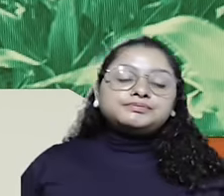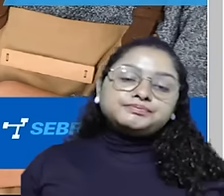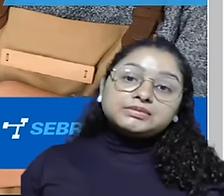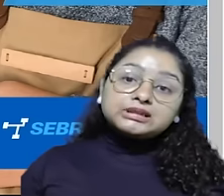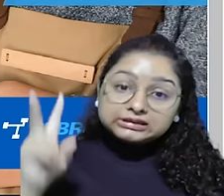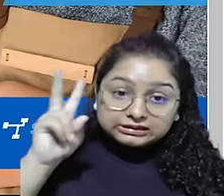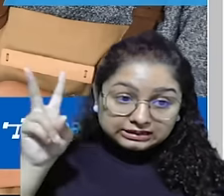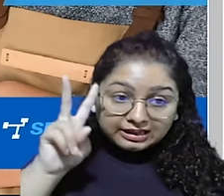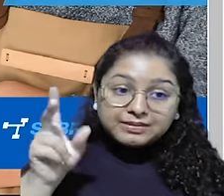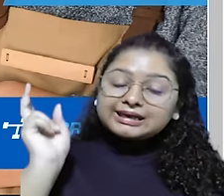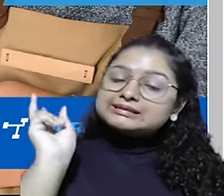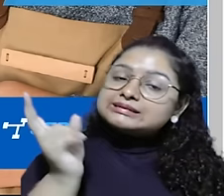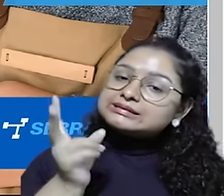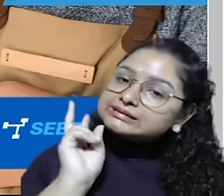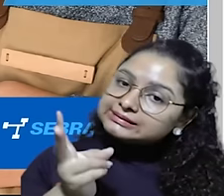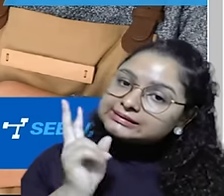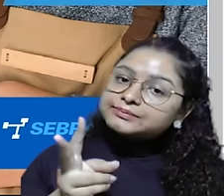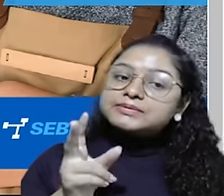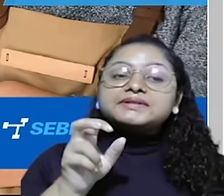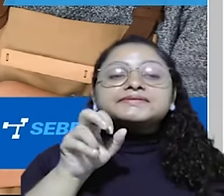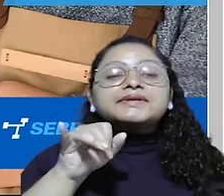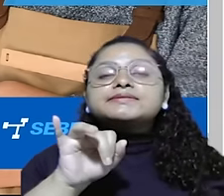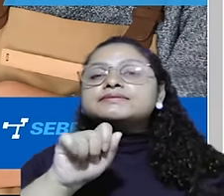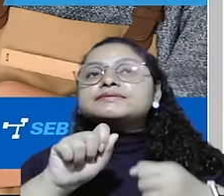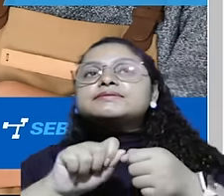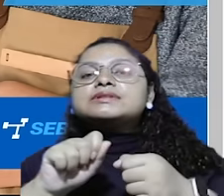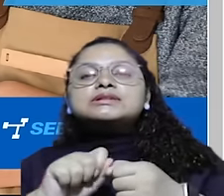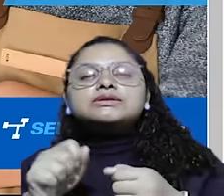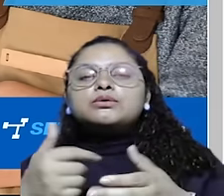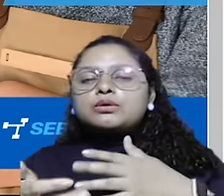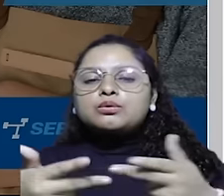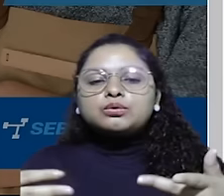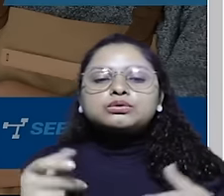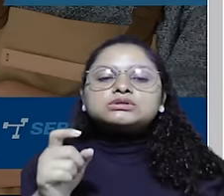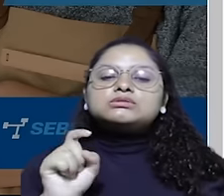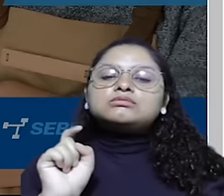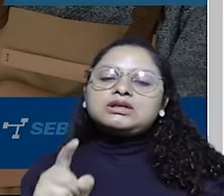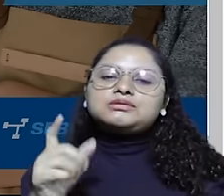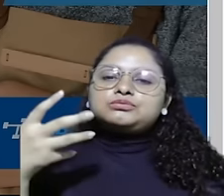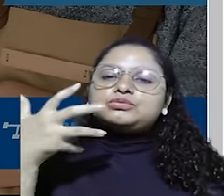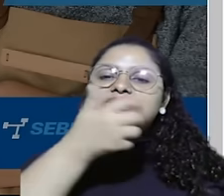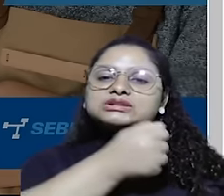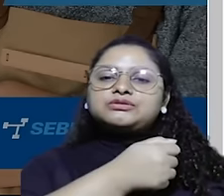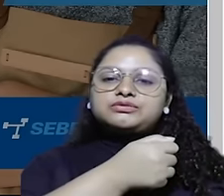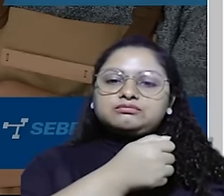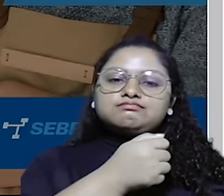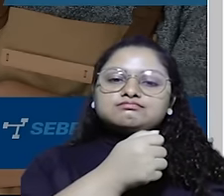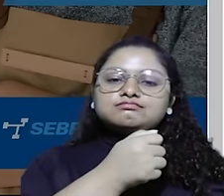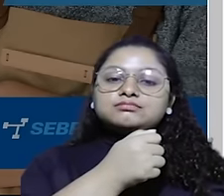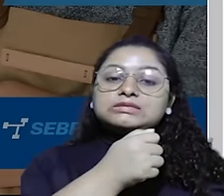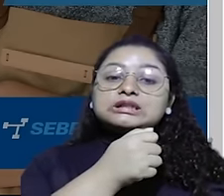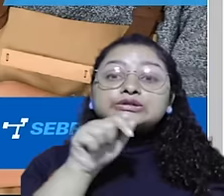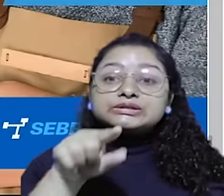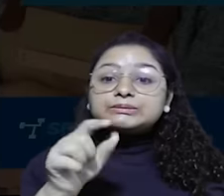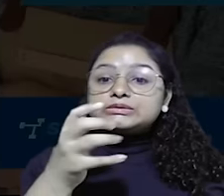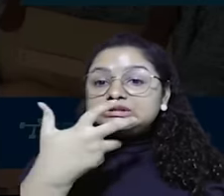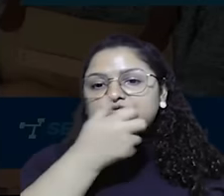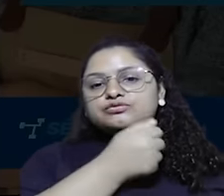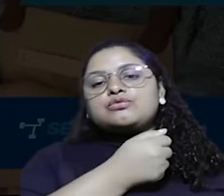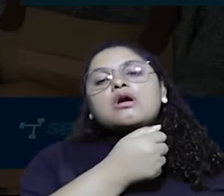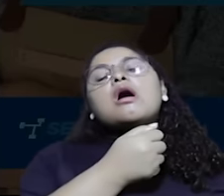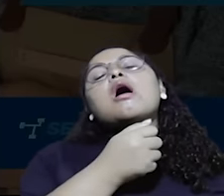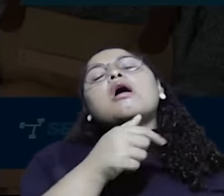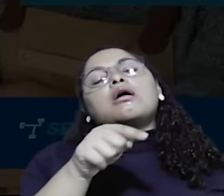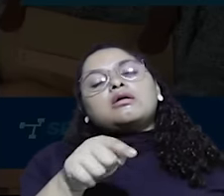lembre-se sempre que for fazer alguma atualização clica no botão salvar quando você clica e salvar Aí sim o